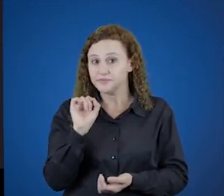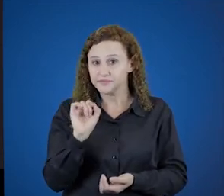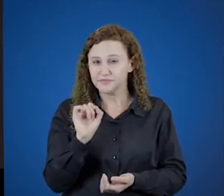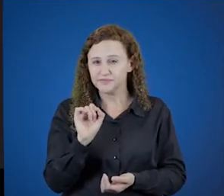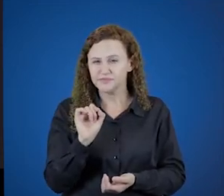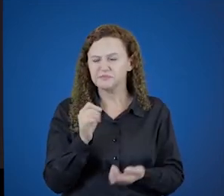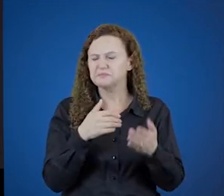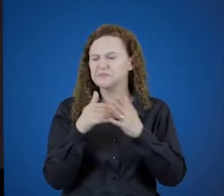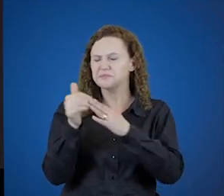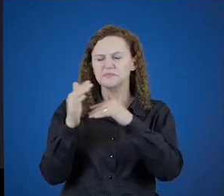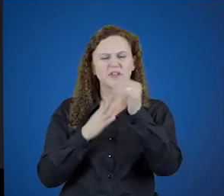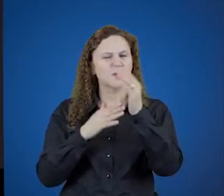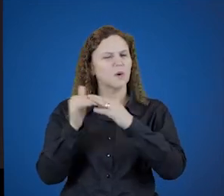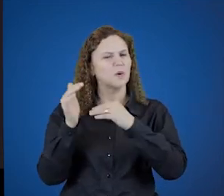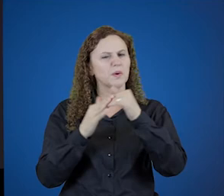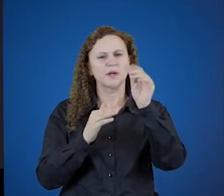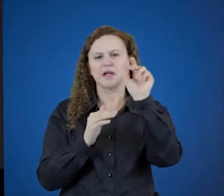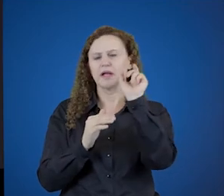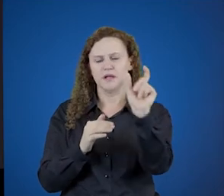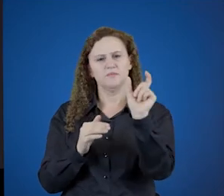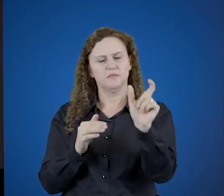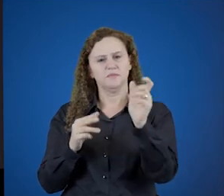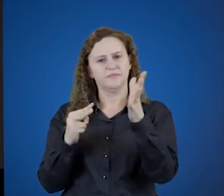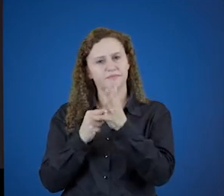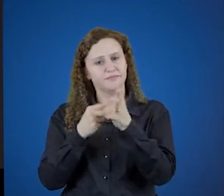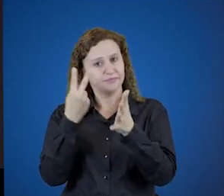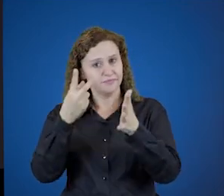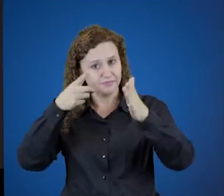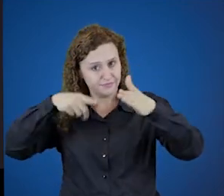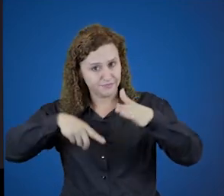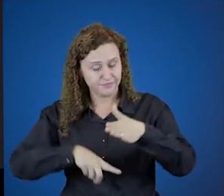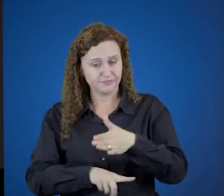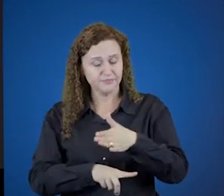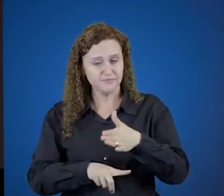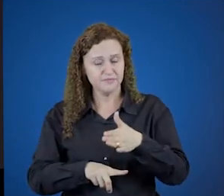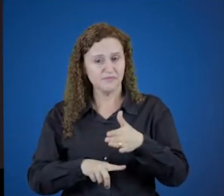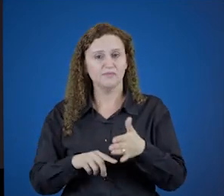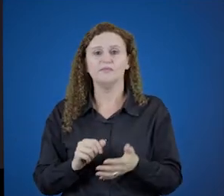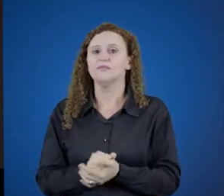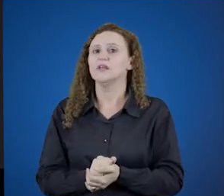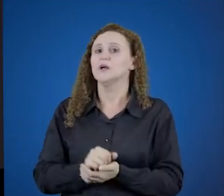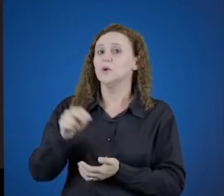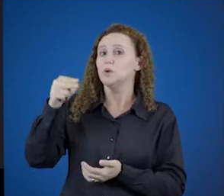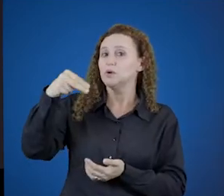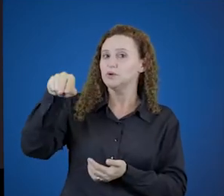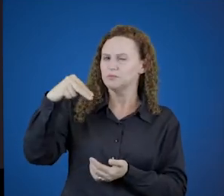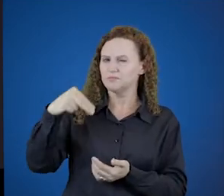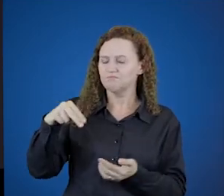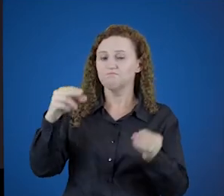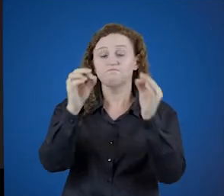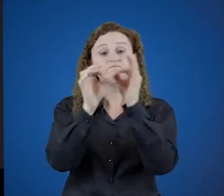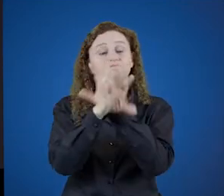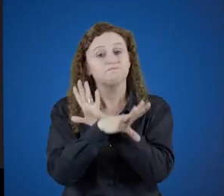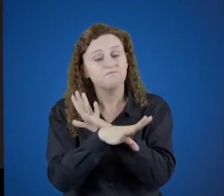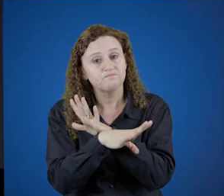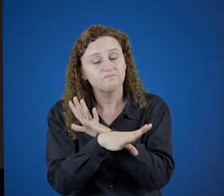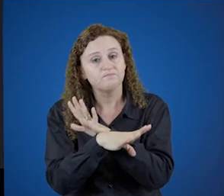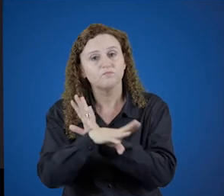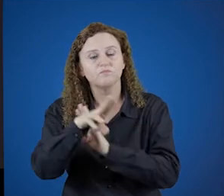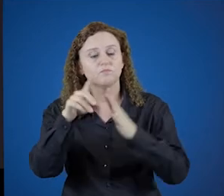é muito bem Qualquer palavra da segunda declinação cujo nome nativo